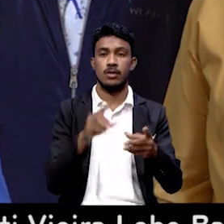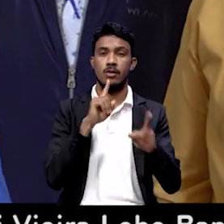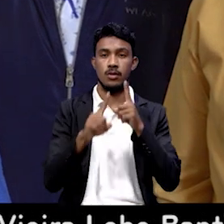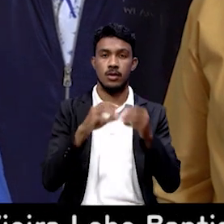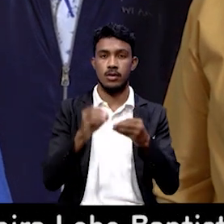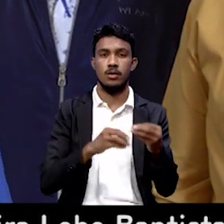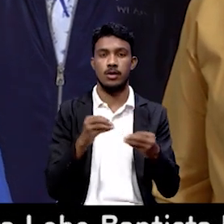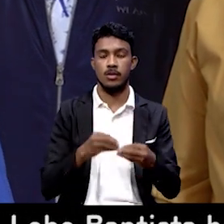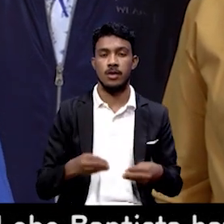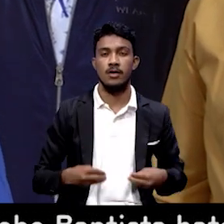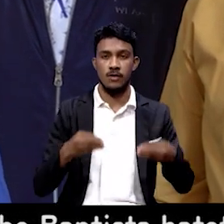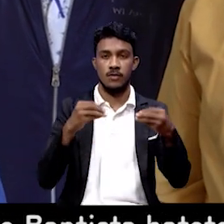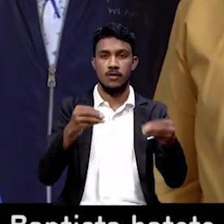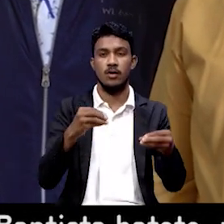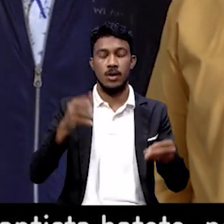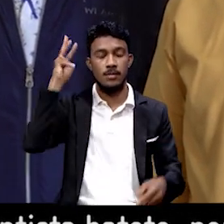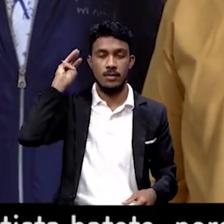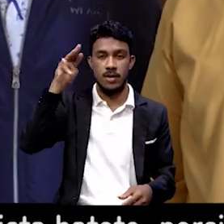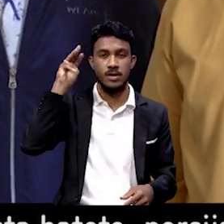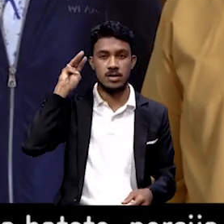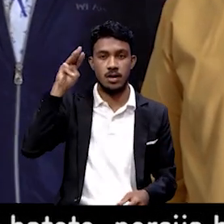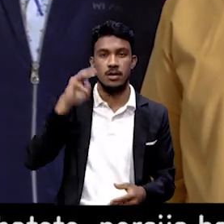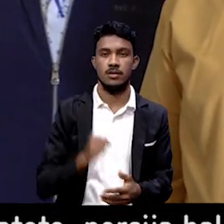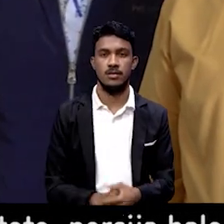o orgânico Ministério União,